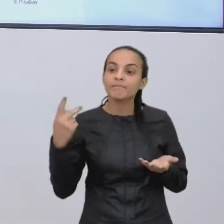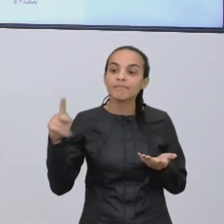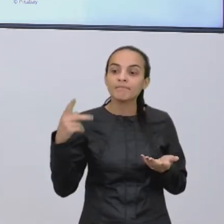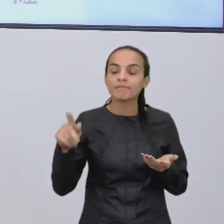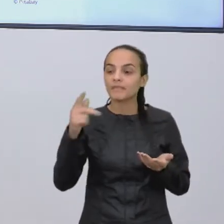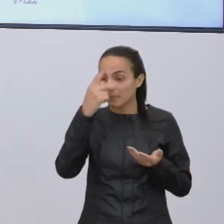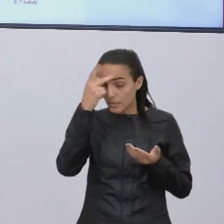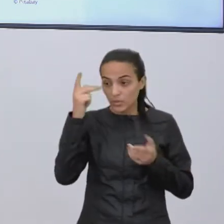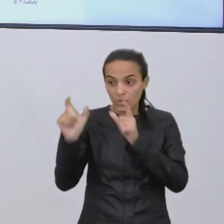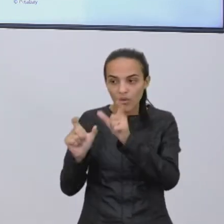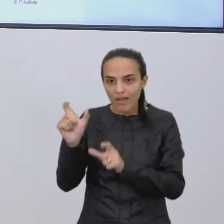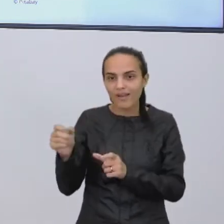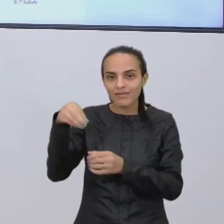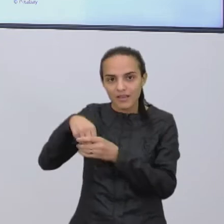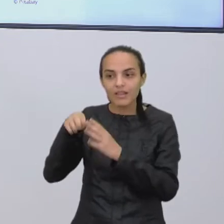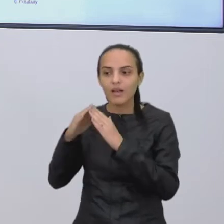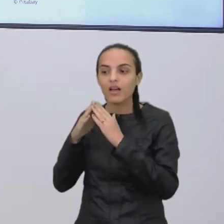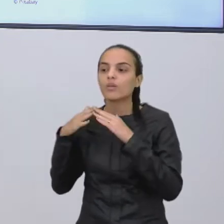família. Então, assim,